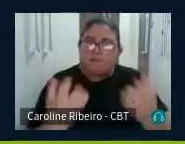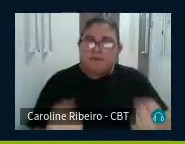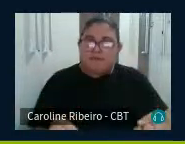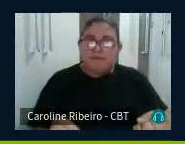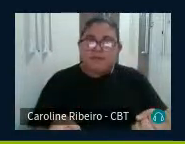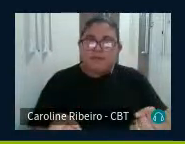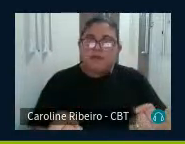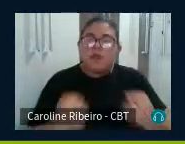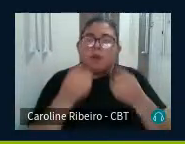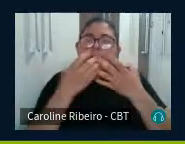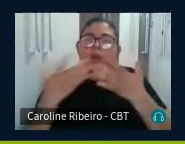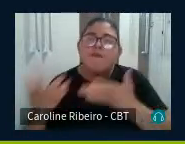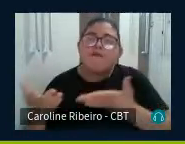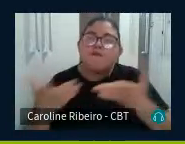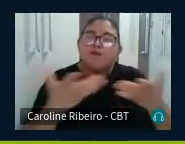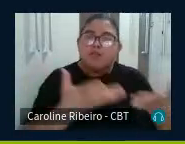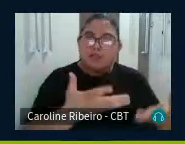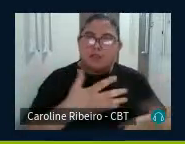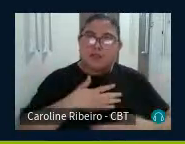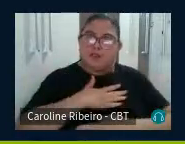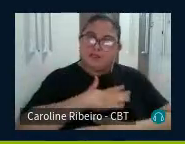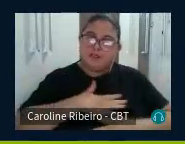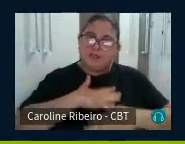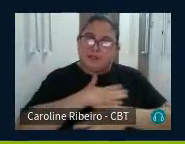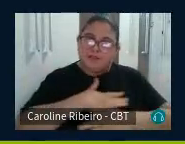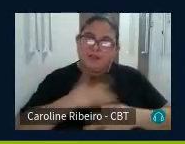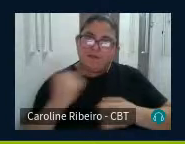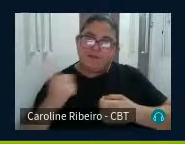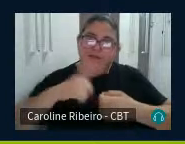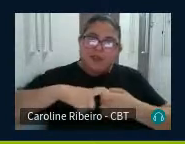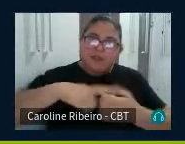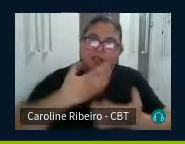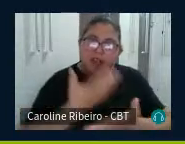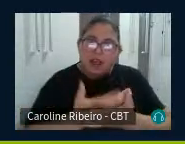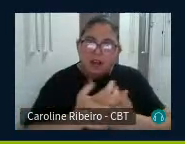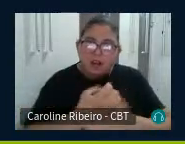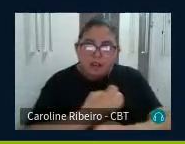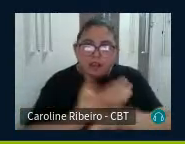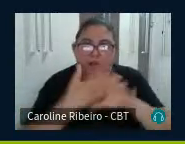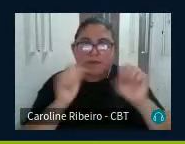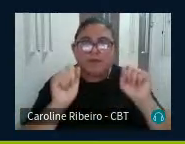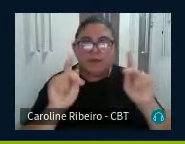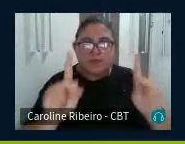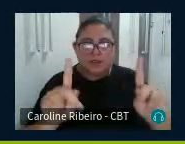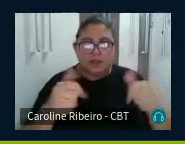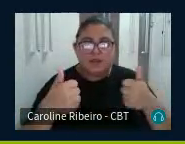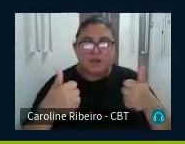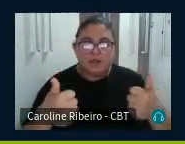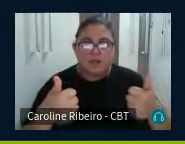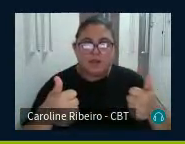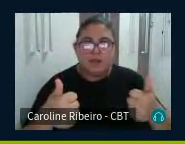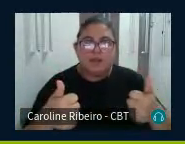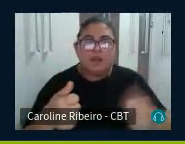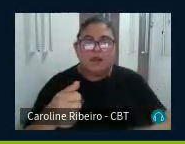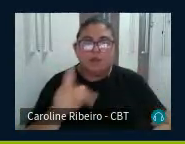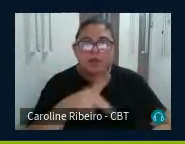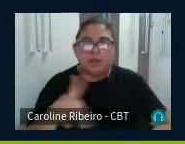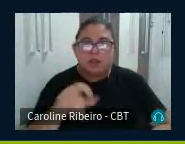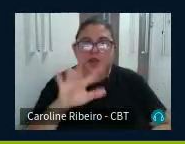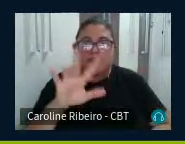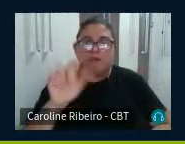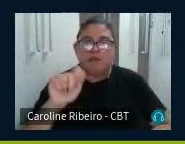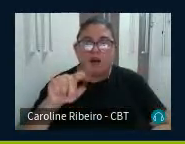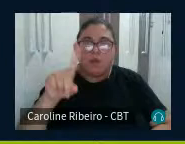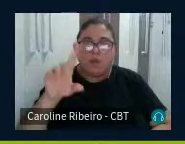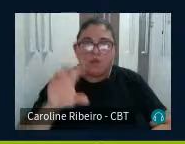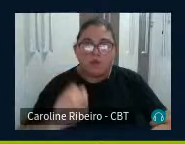Sejam todos bem-vindos, bem-vindas. Voltemos às nossas aulas, agora com a palavra do professor Ivaldo para dar o boa tarde a